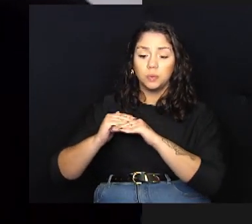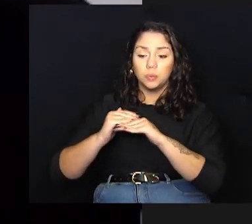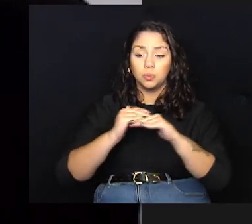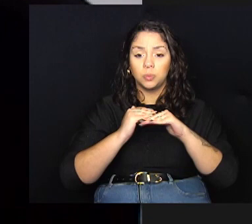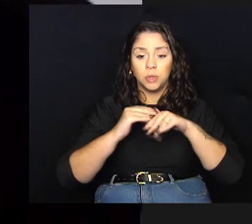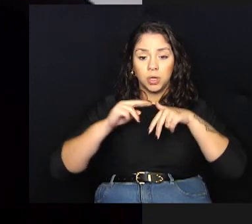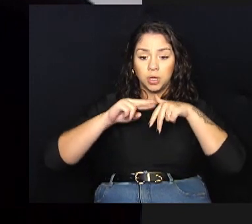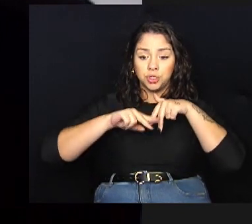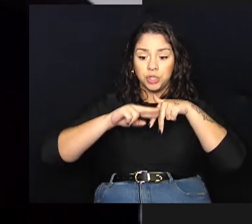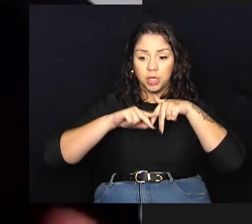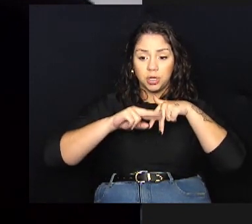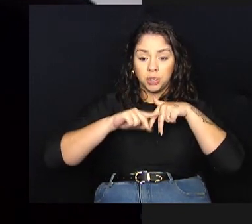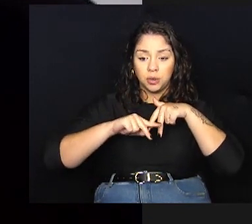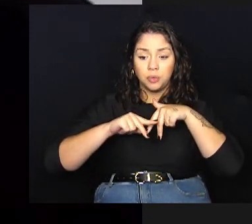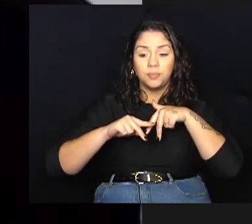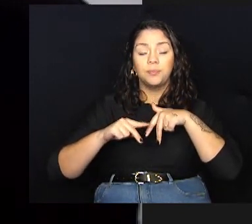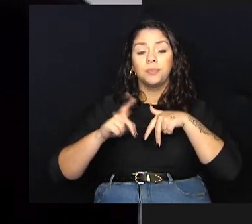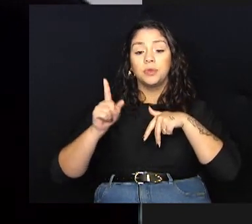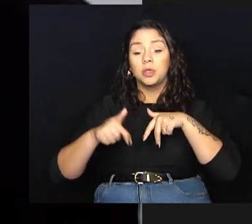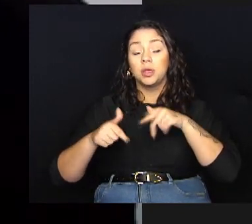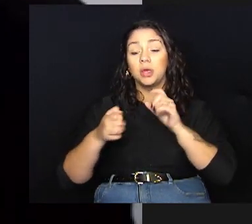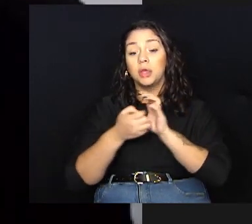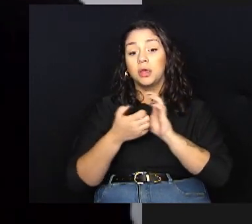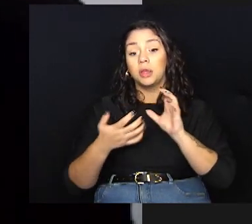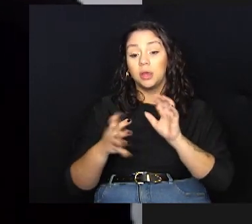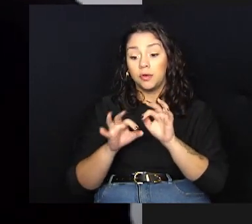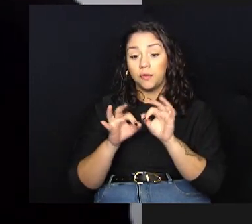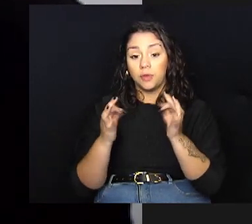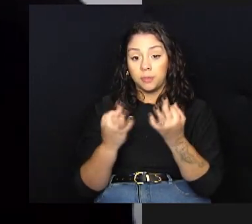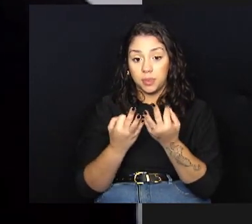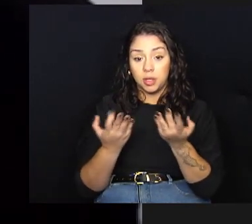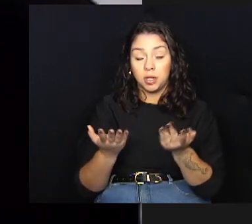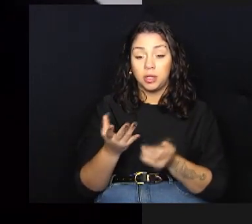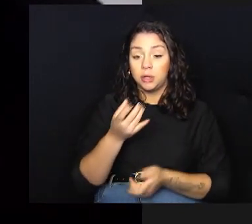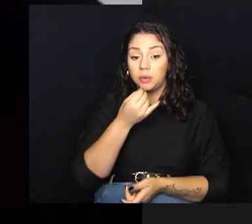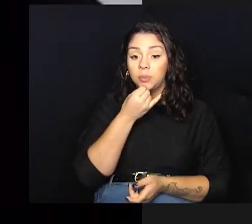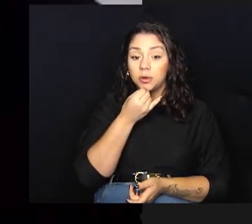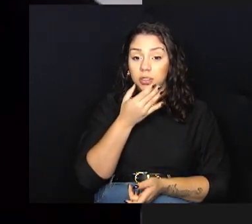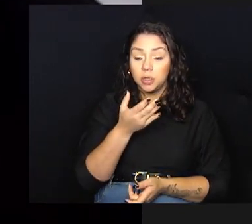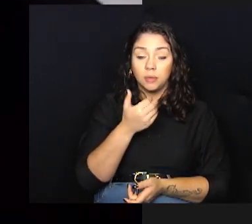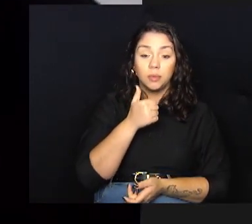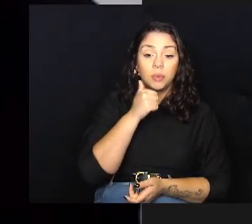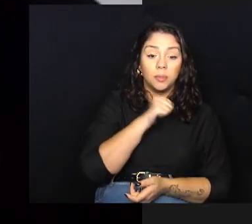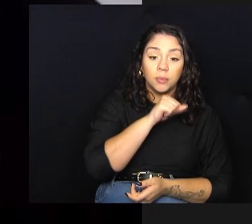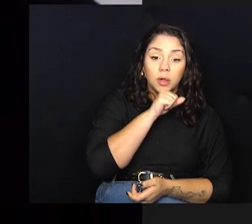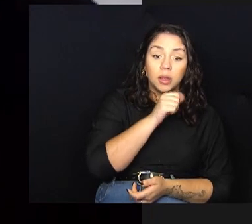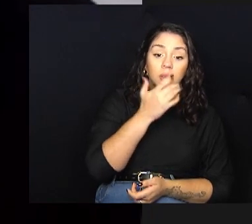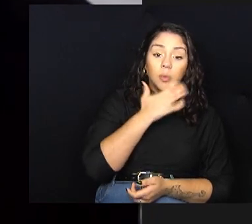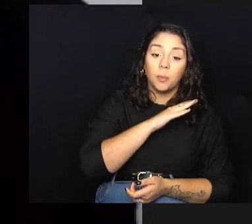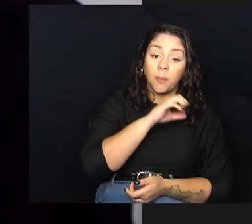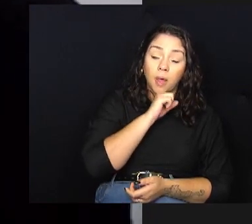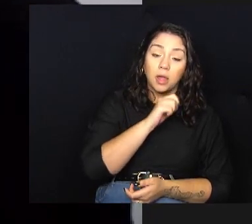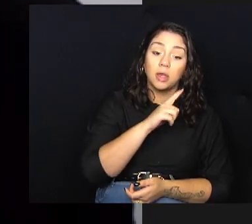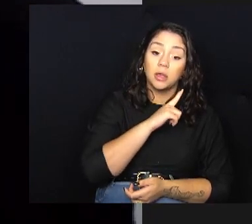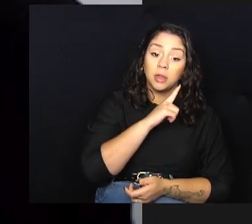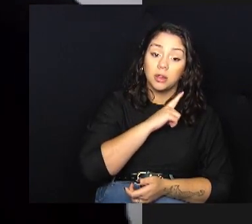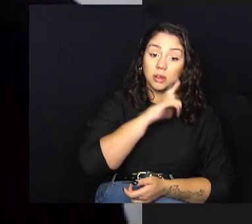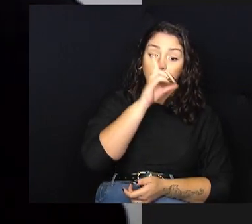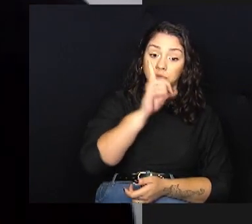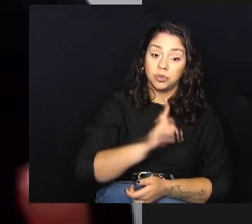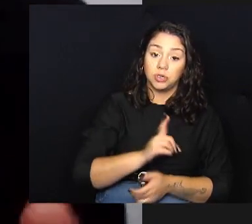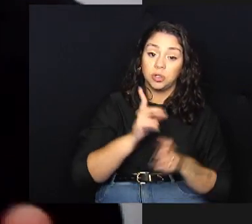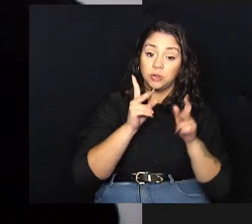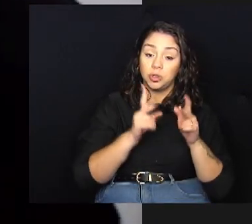gêneros né para configuração das famílias então por exemplo o pai e a mãe tem os mesmos direitos